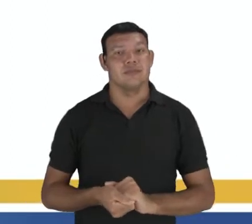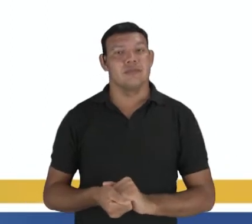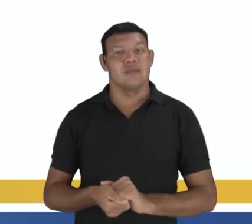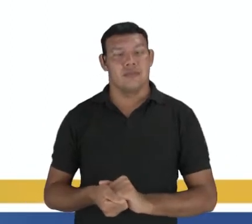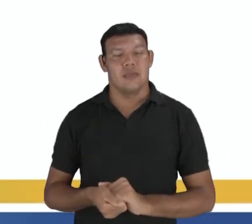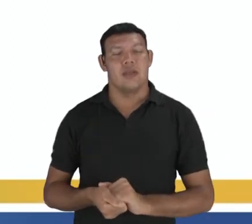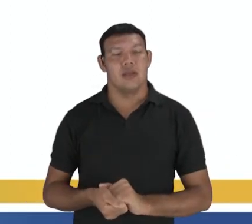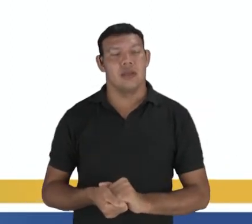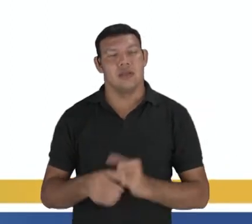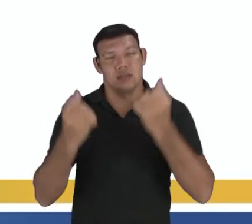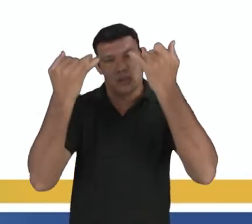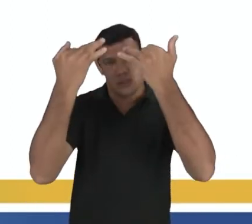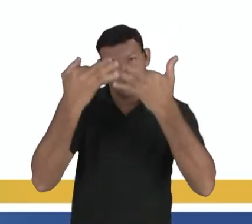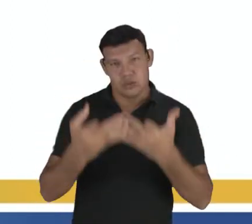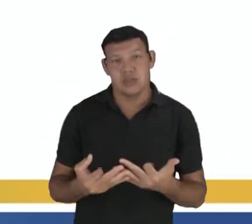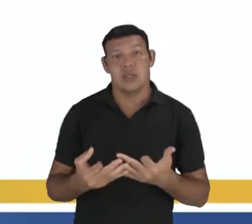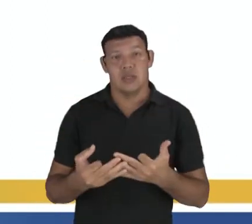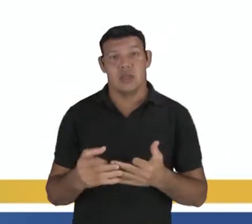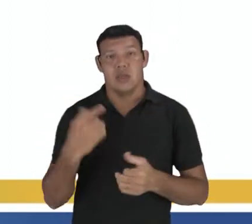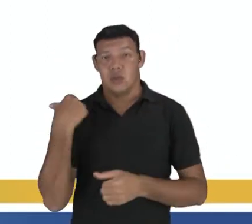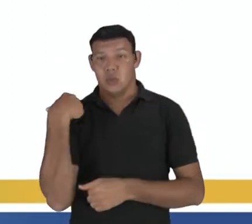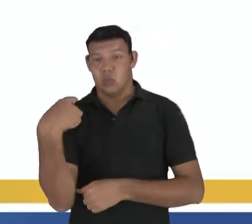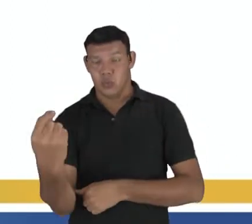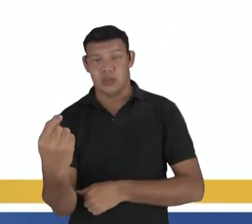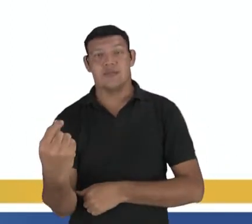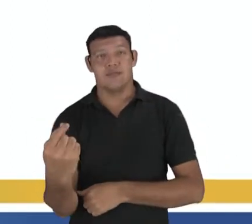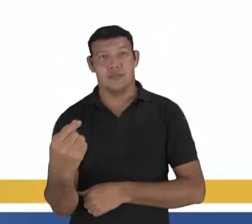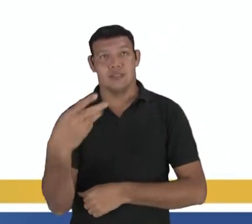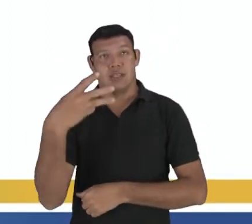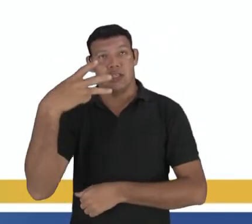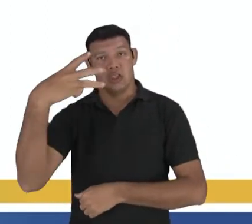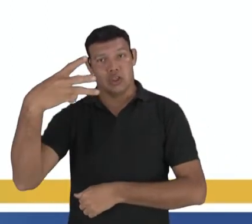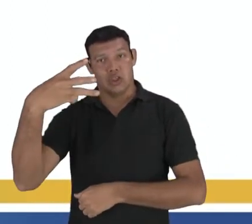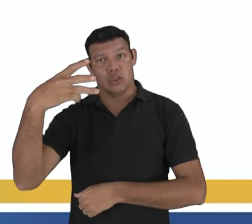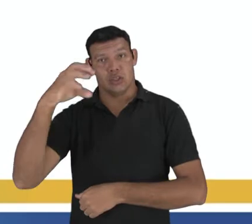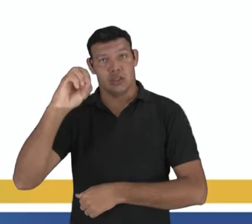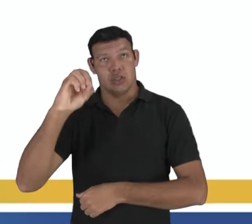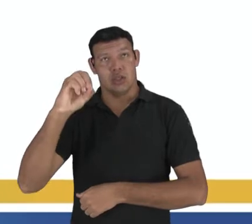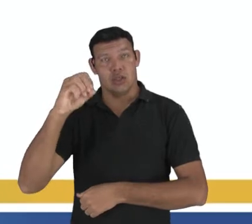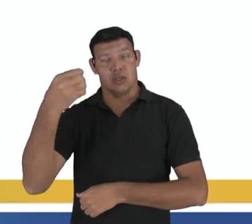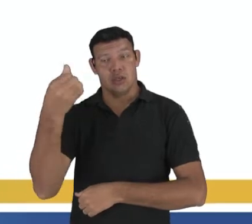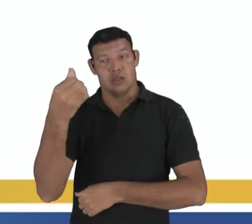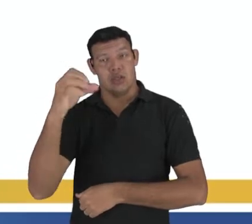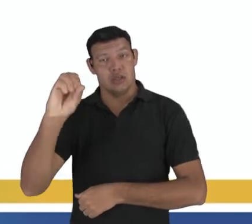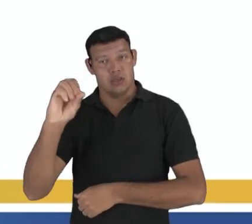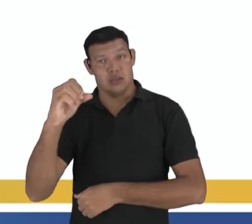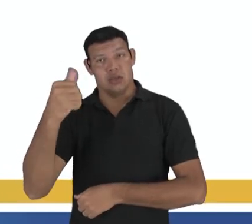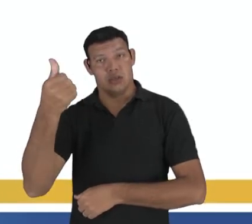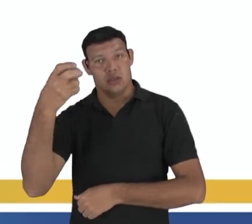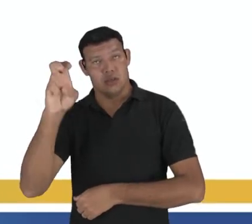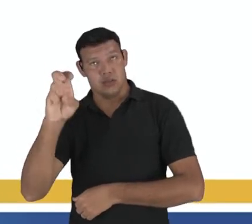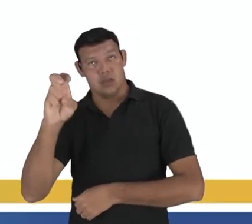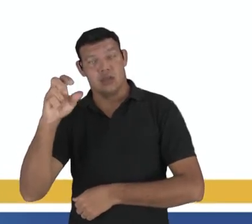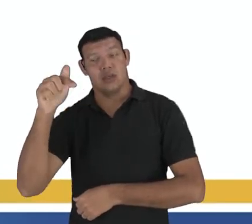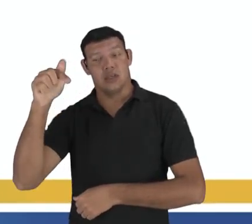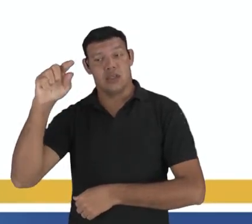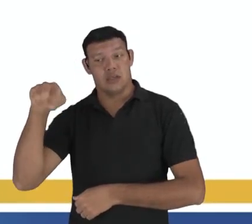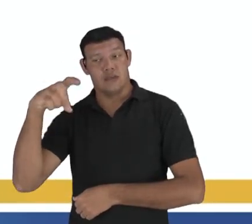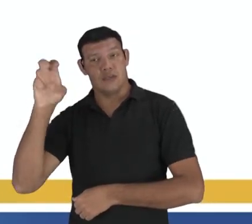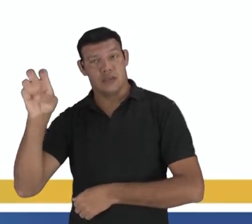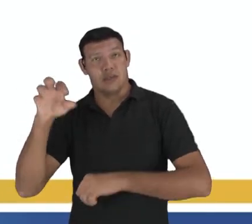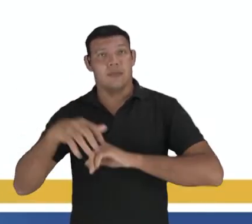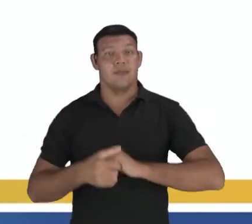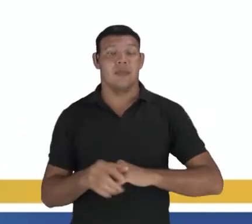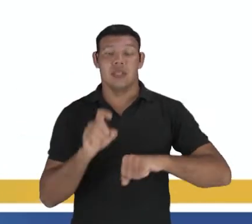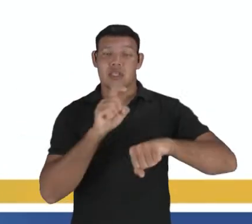Descrito aí na velocidade média, nós temos os valores de 30, 60, 15 e 7,5.